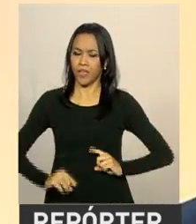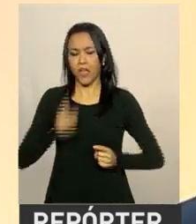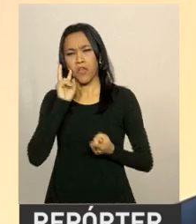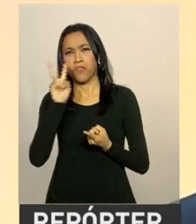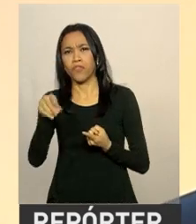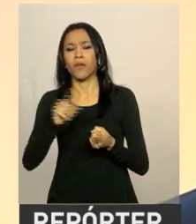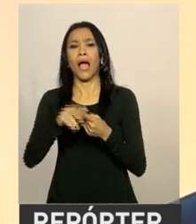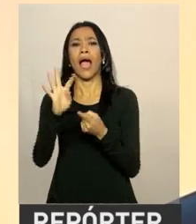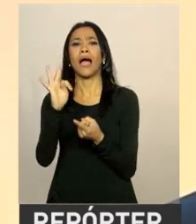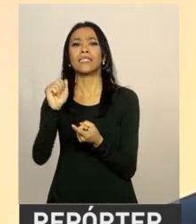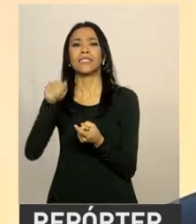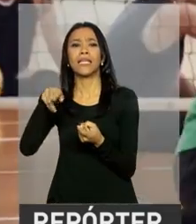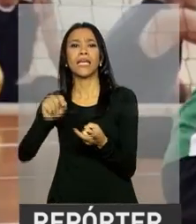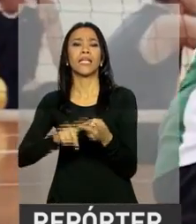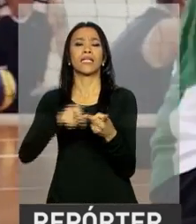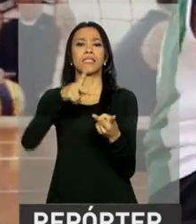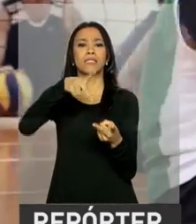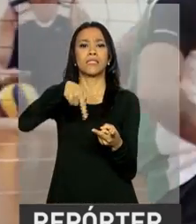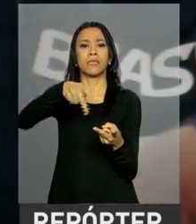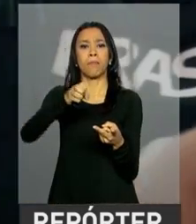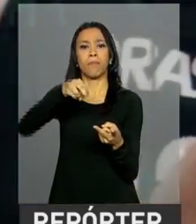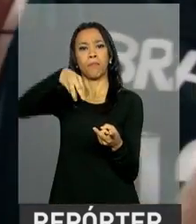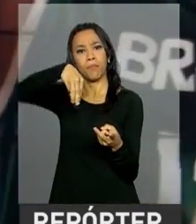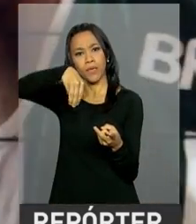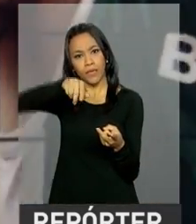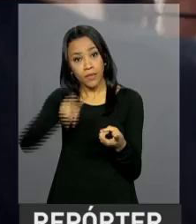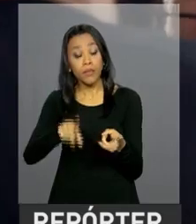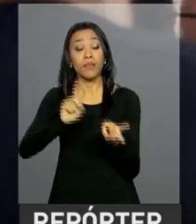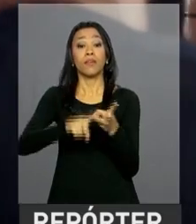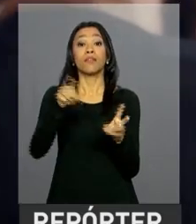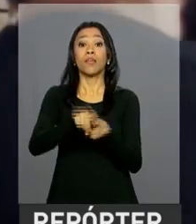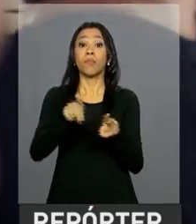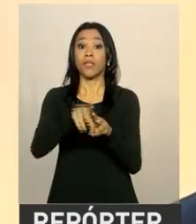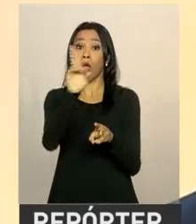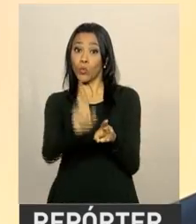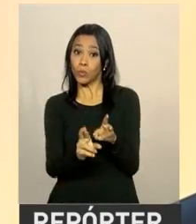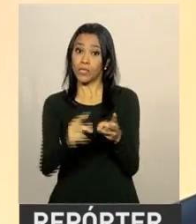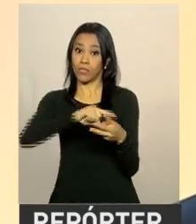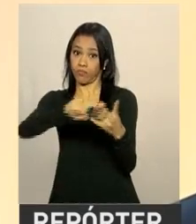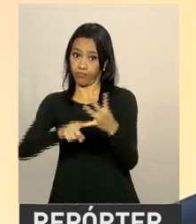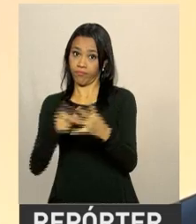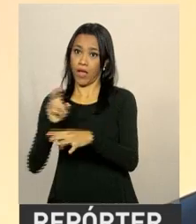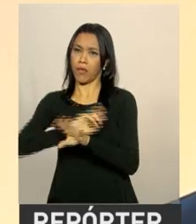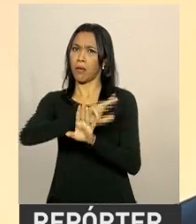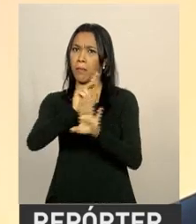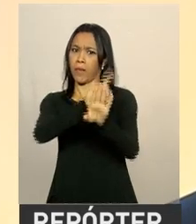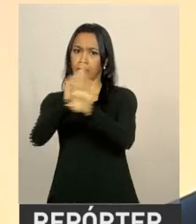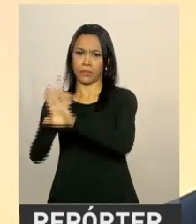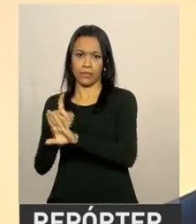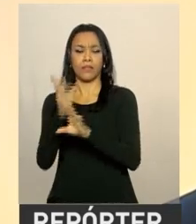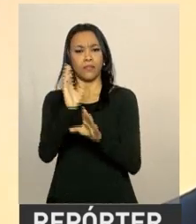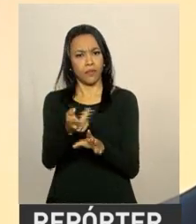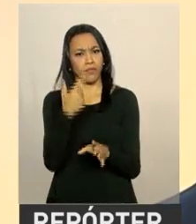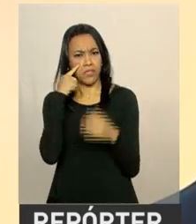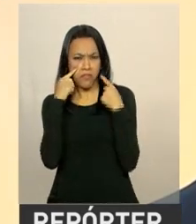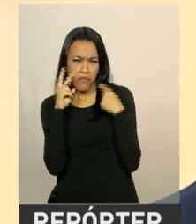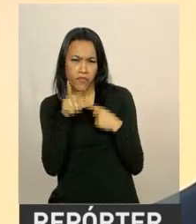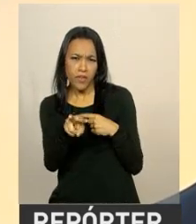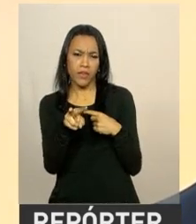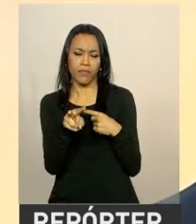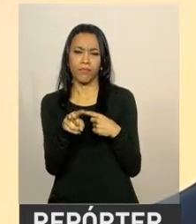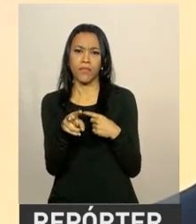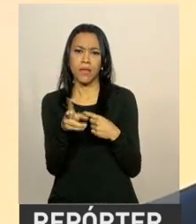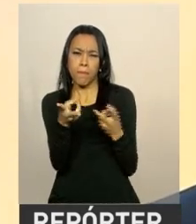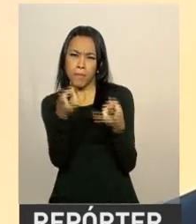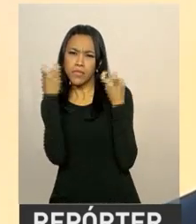viu em Atenas, vimos na Rússia. O veículo do esporte faz com que quem assista tenha uma transformação de dentro para fora.